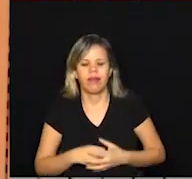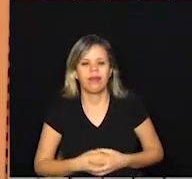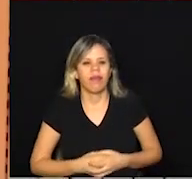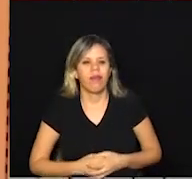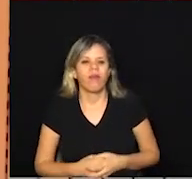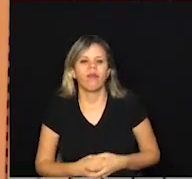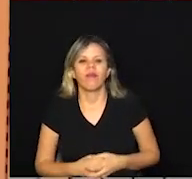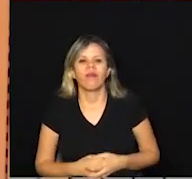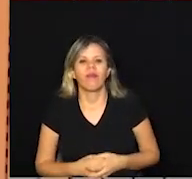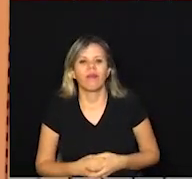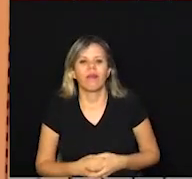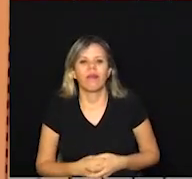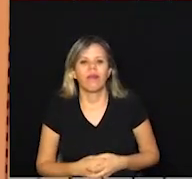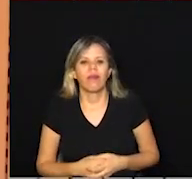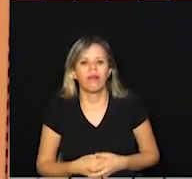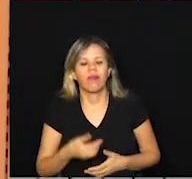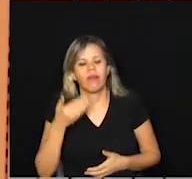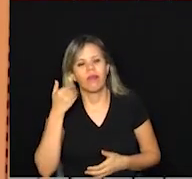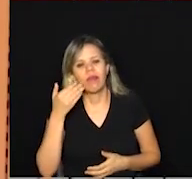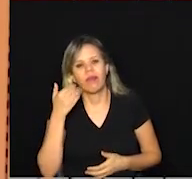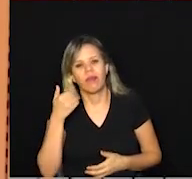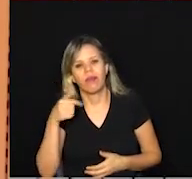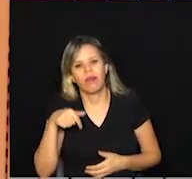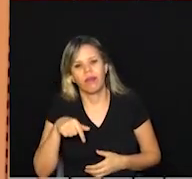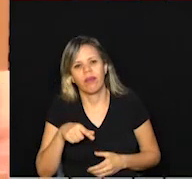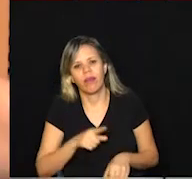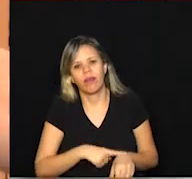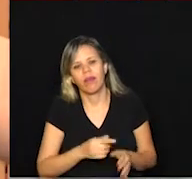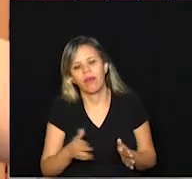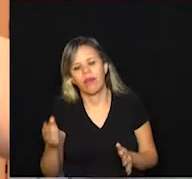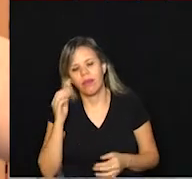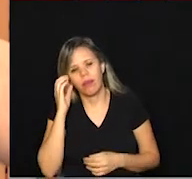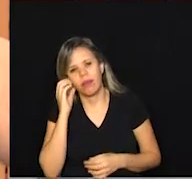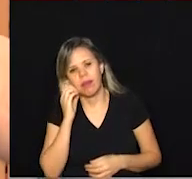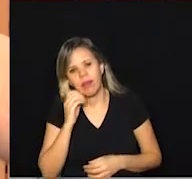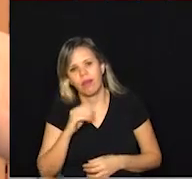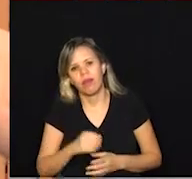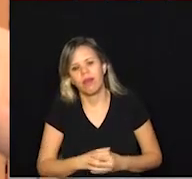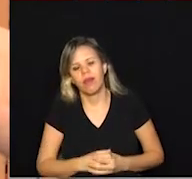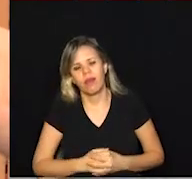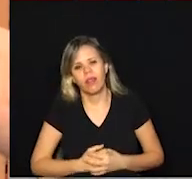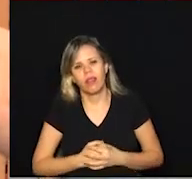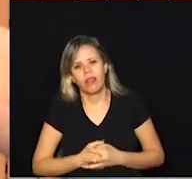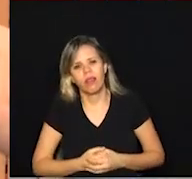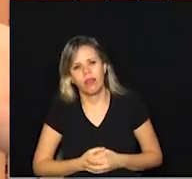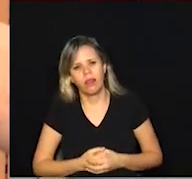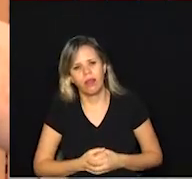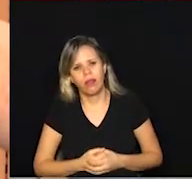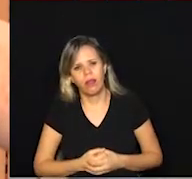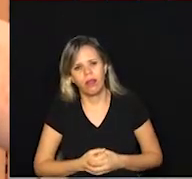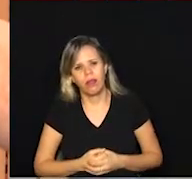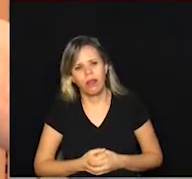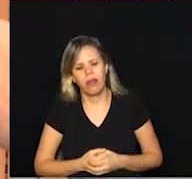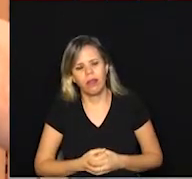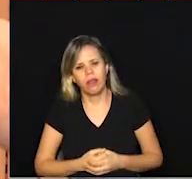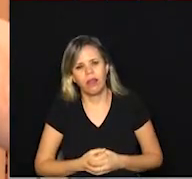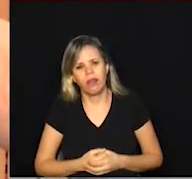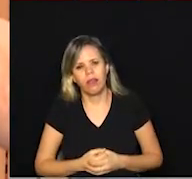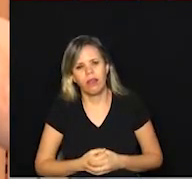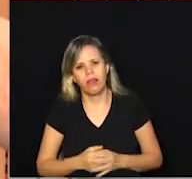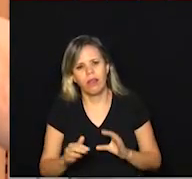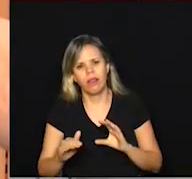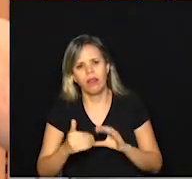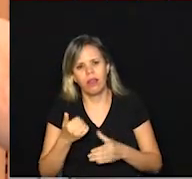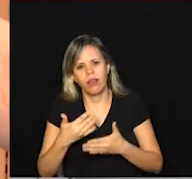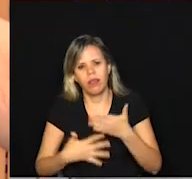E aí aproveitar que nesse tempo recebemos aqui pas questão de compartilhar uma